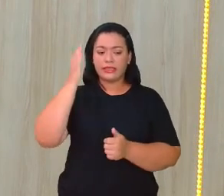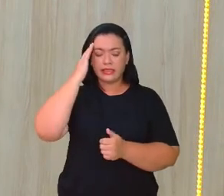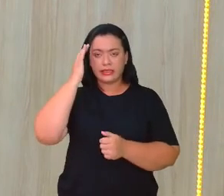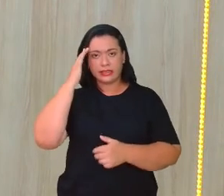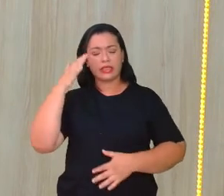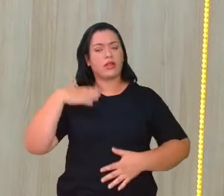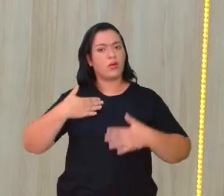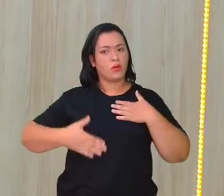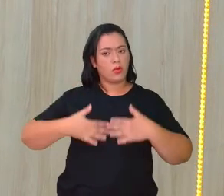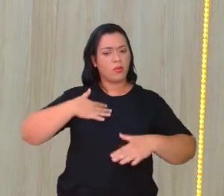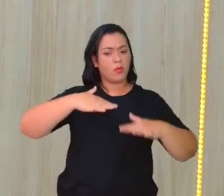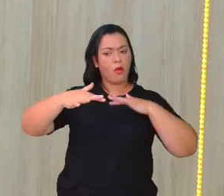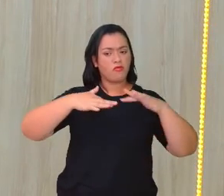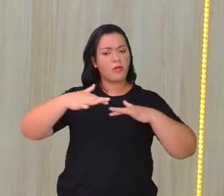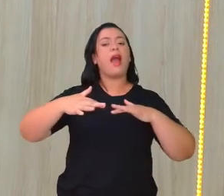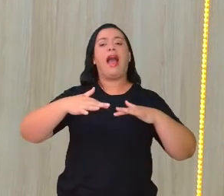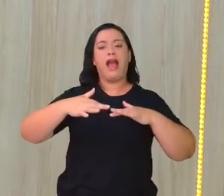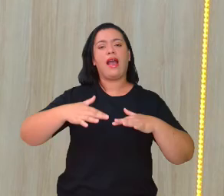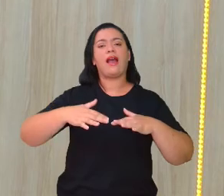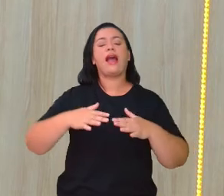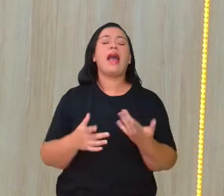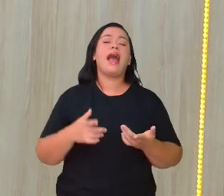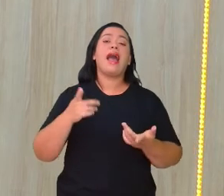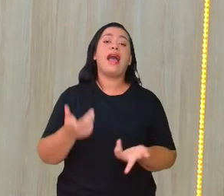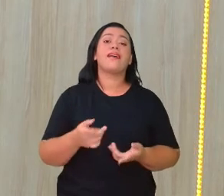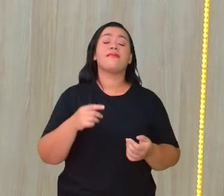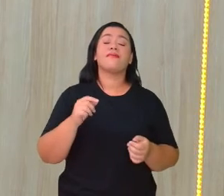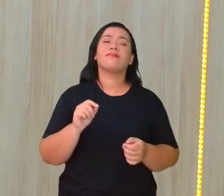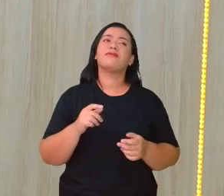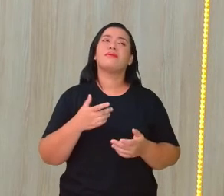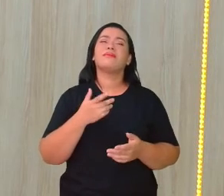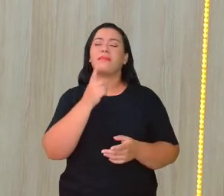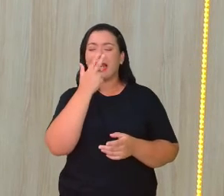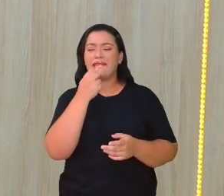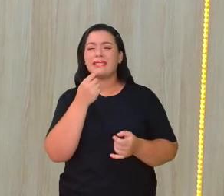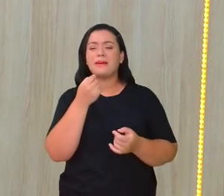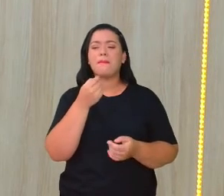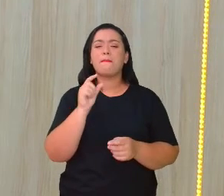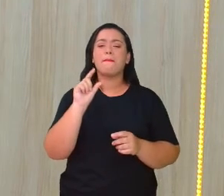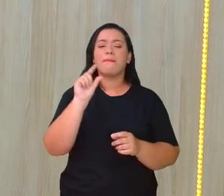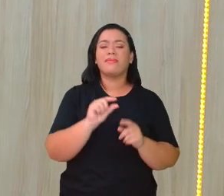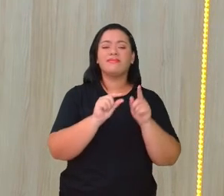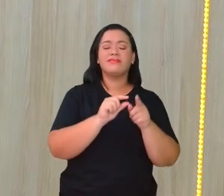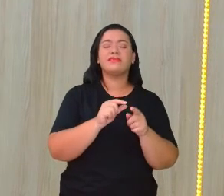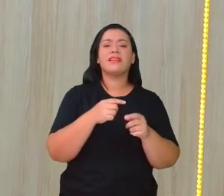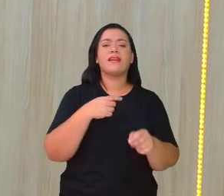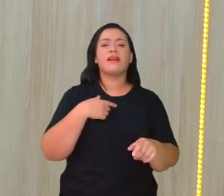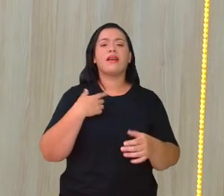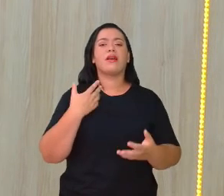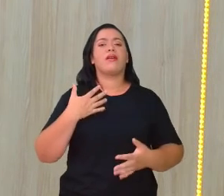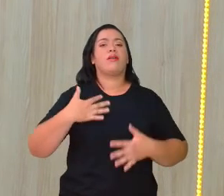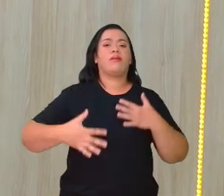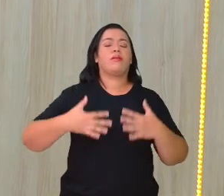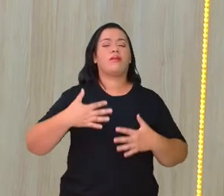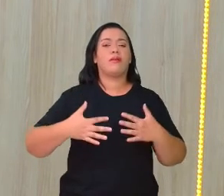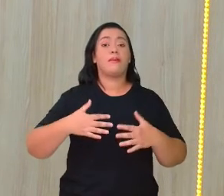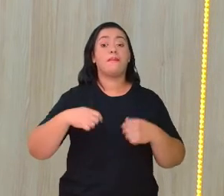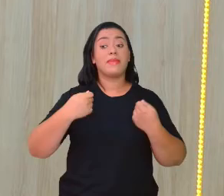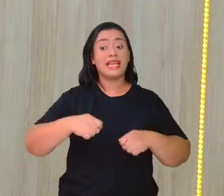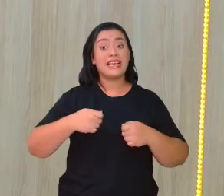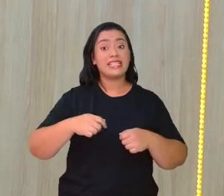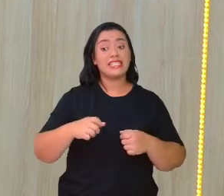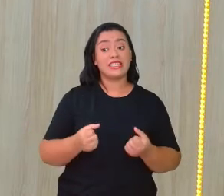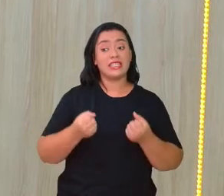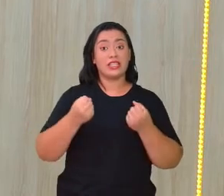entendeu ali o movimento e já perde um pouquinho o efeito ali, né, que ele causou no começo. Então, o corpo precisa